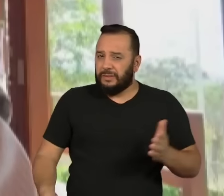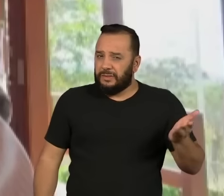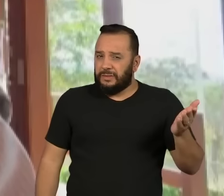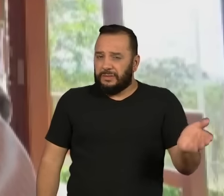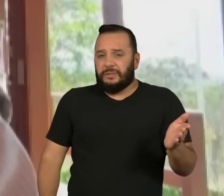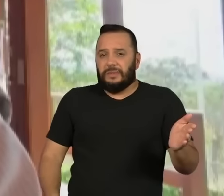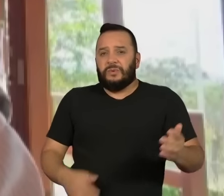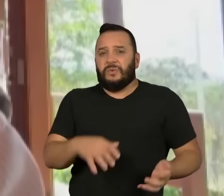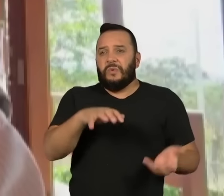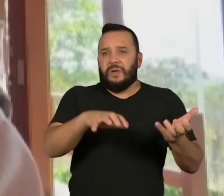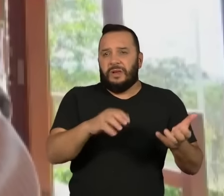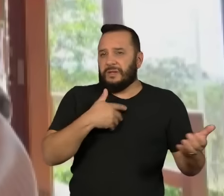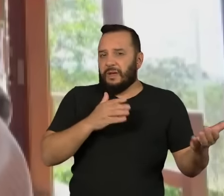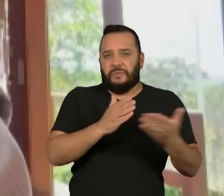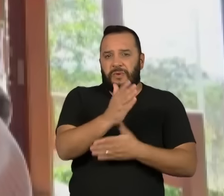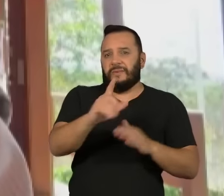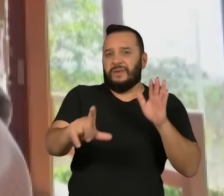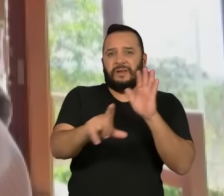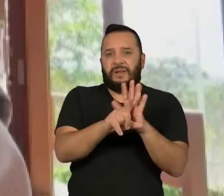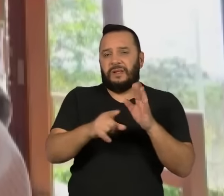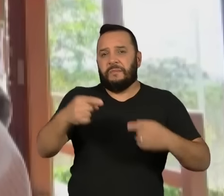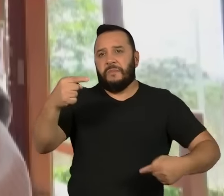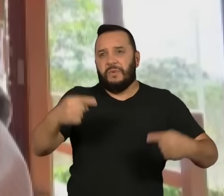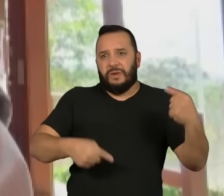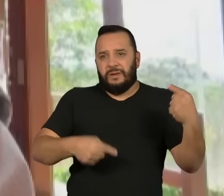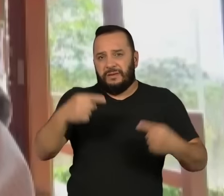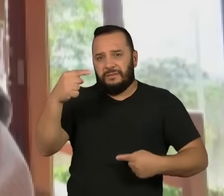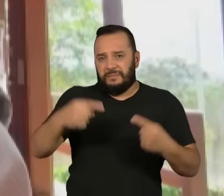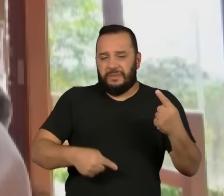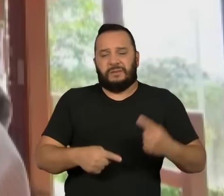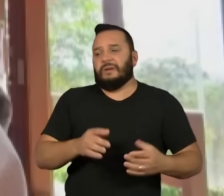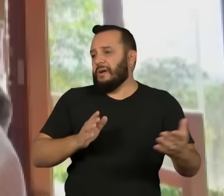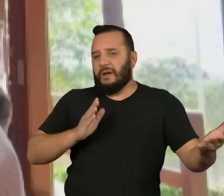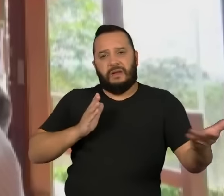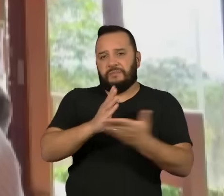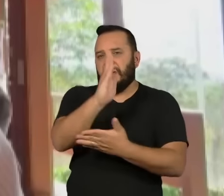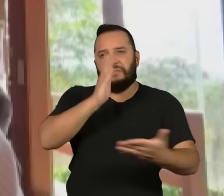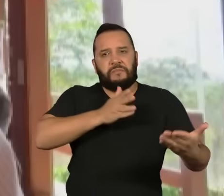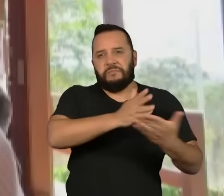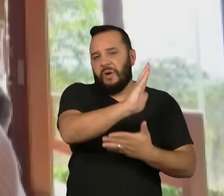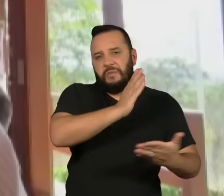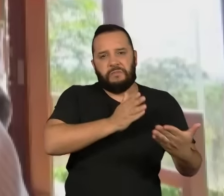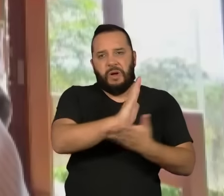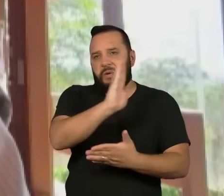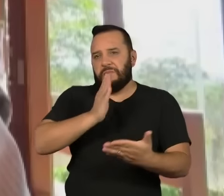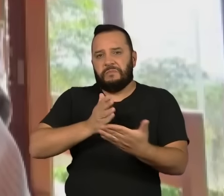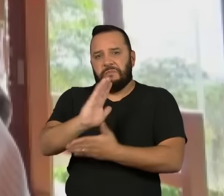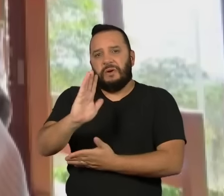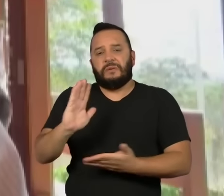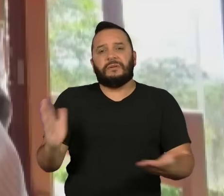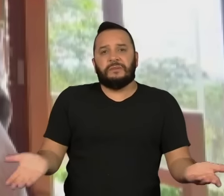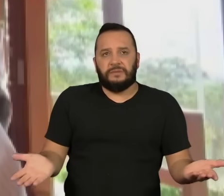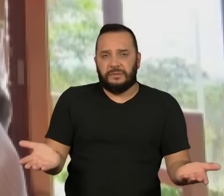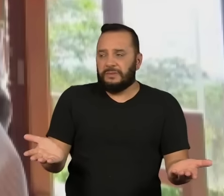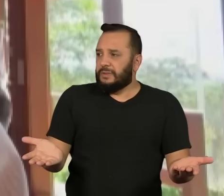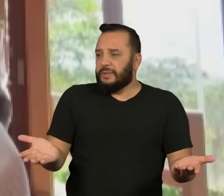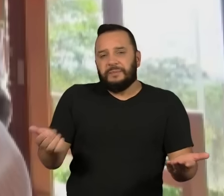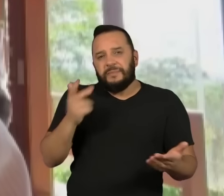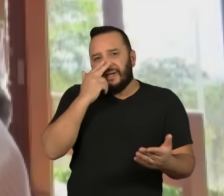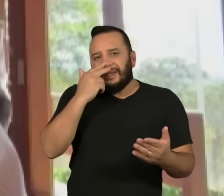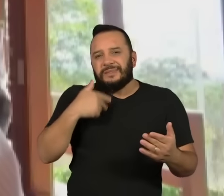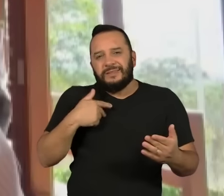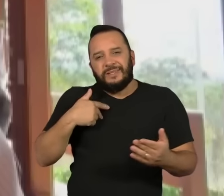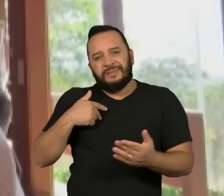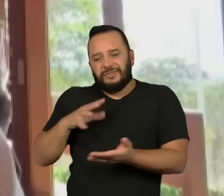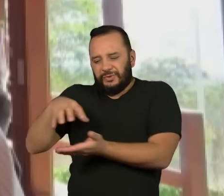aprova legislações polêmicas, para dizer o mínimo, e que acabam gerando um conflito institucional,